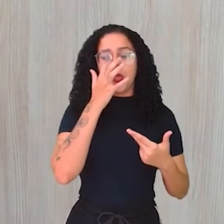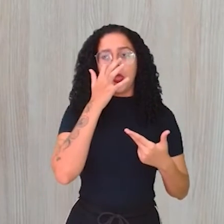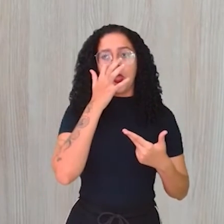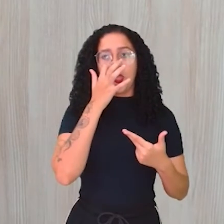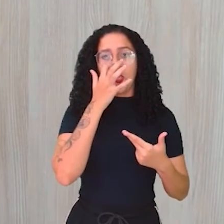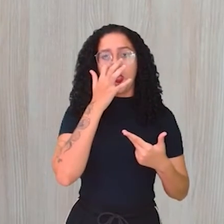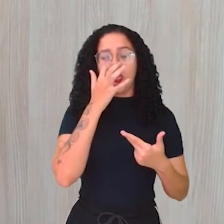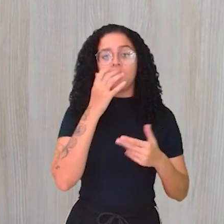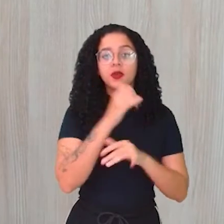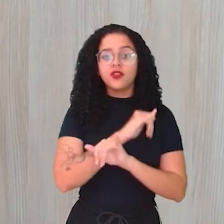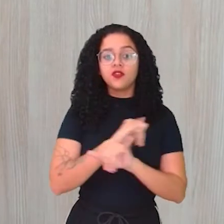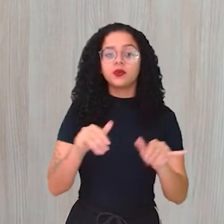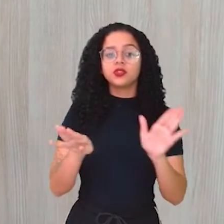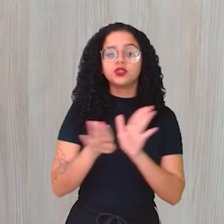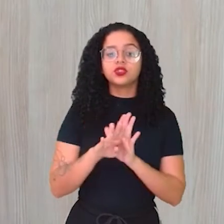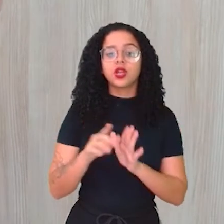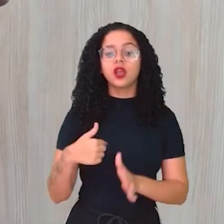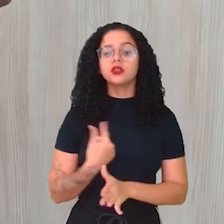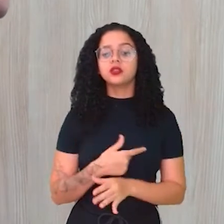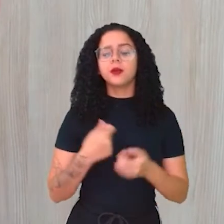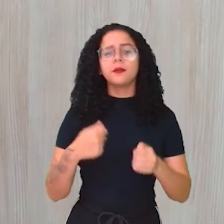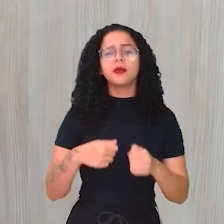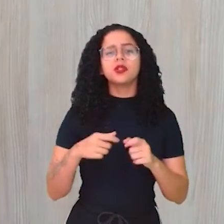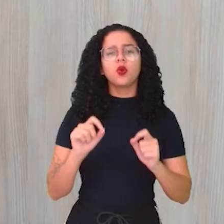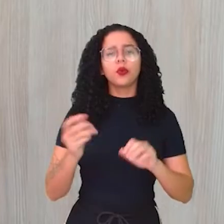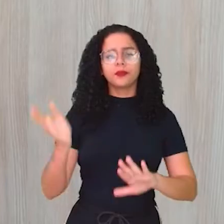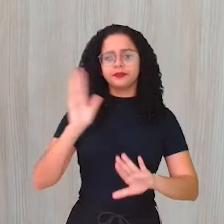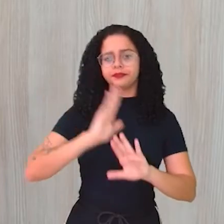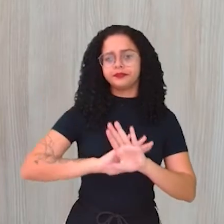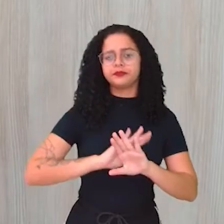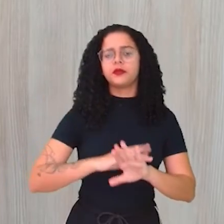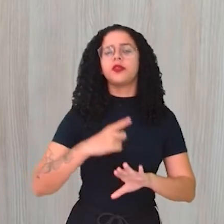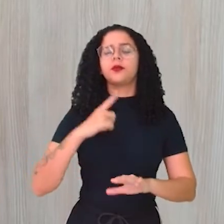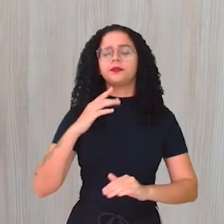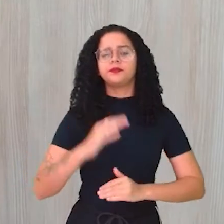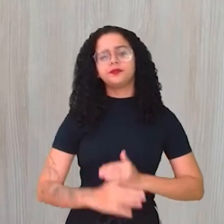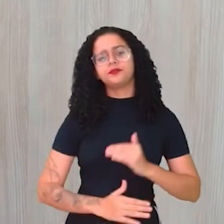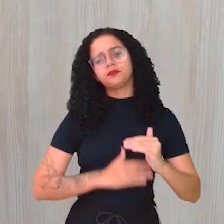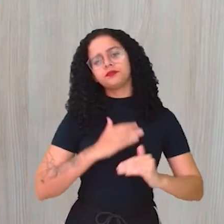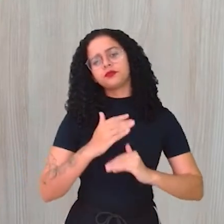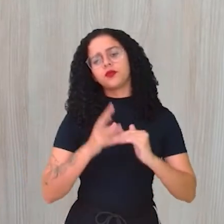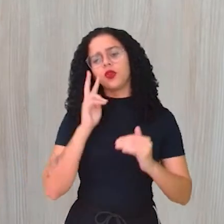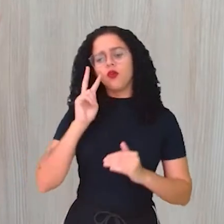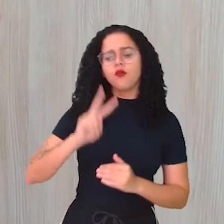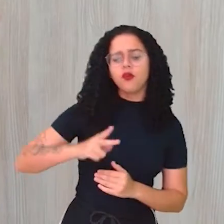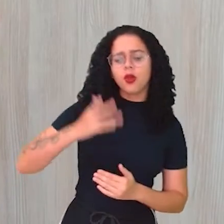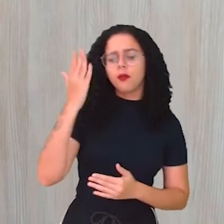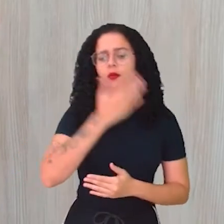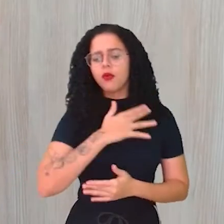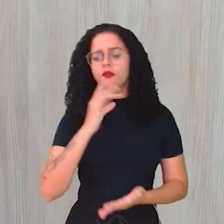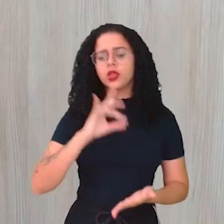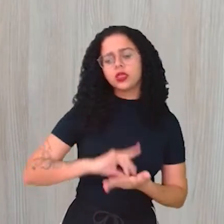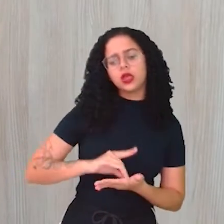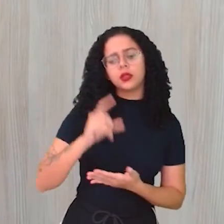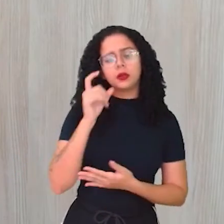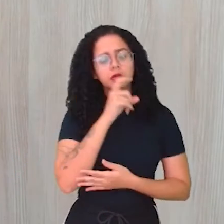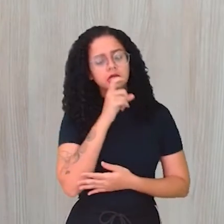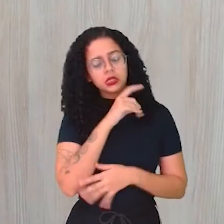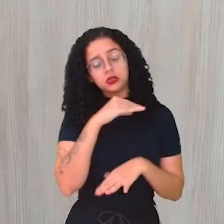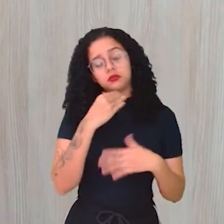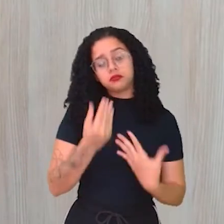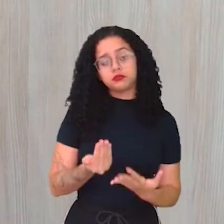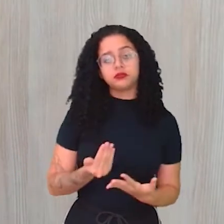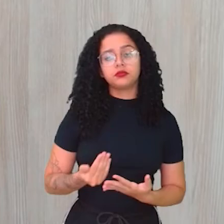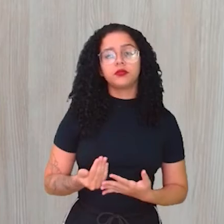até a gente, né, até nós, passou por um processo grande, foi lá, checagem, foi validar aquela